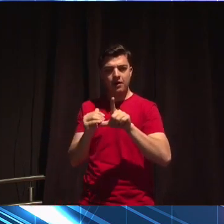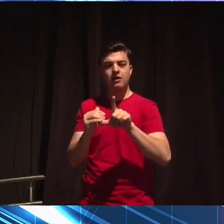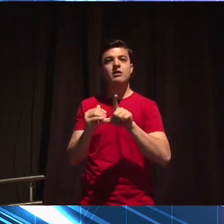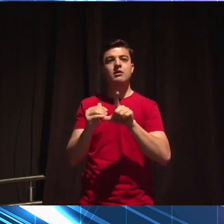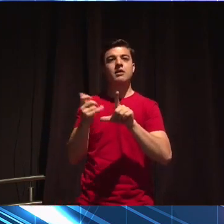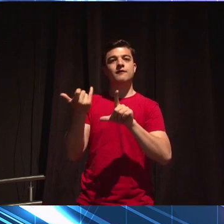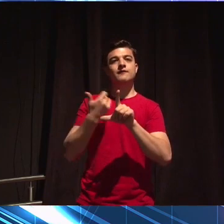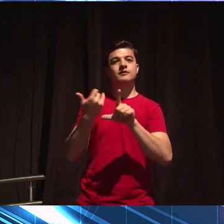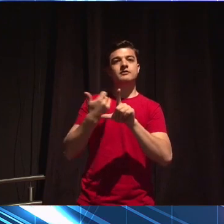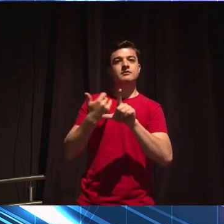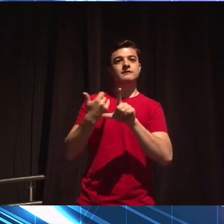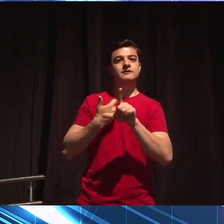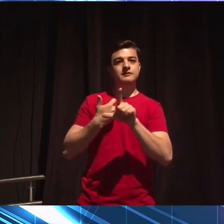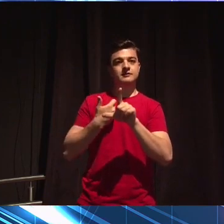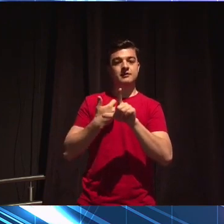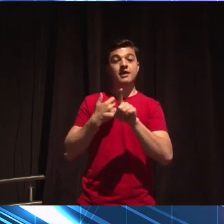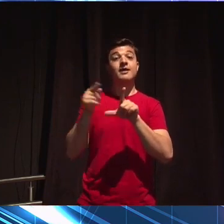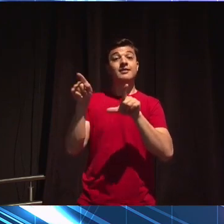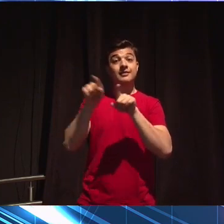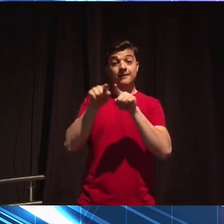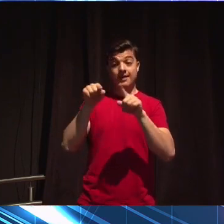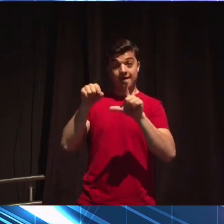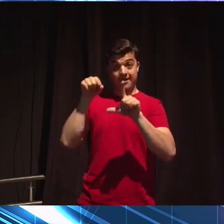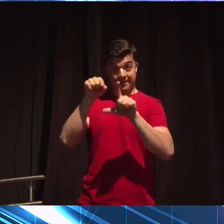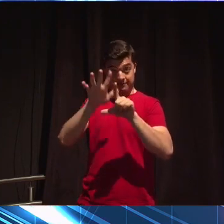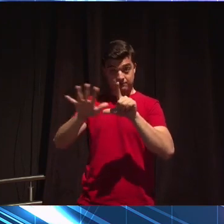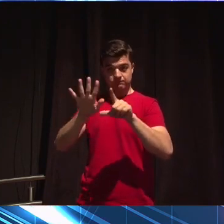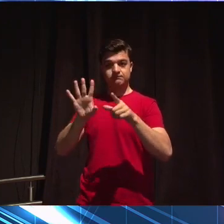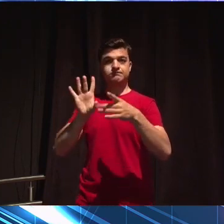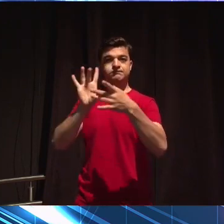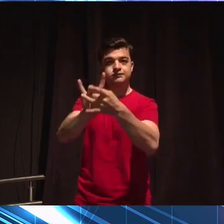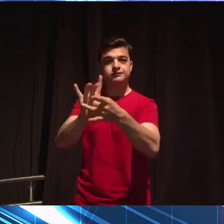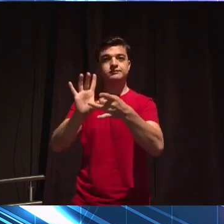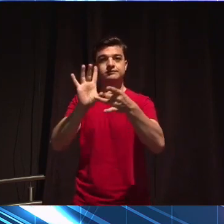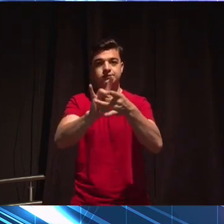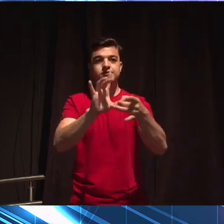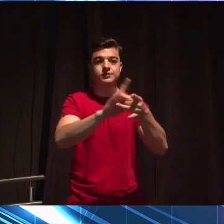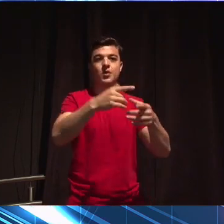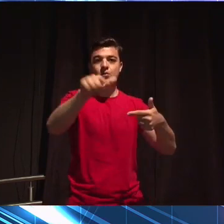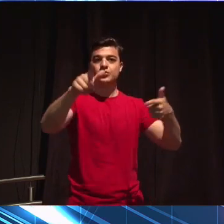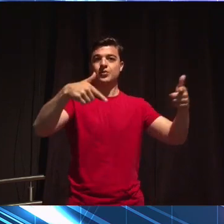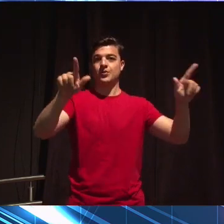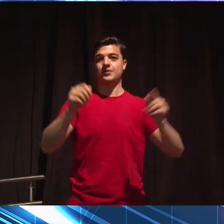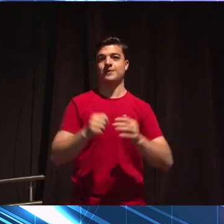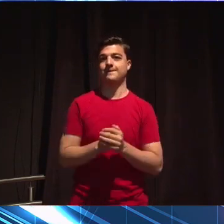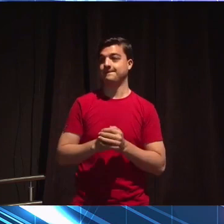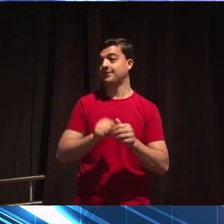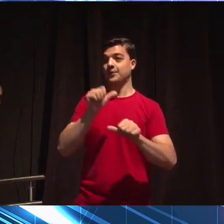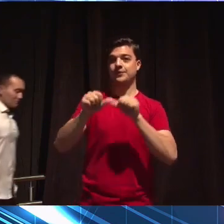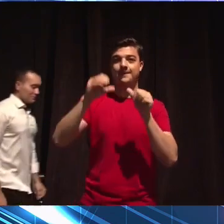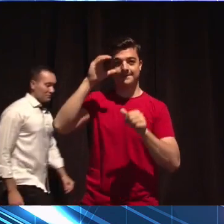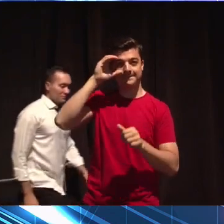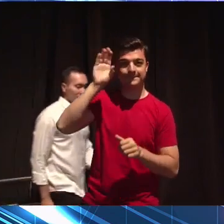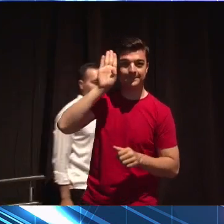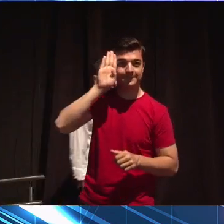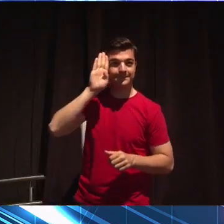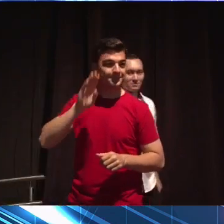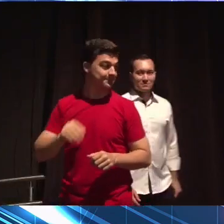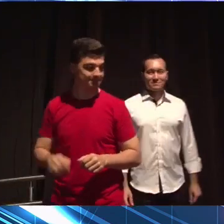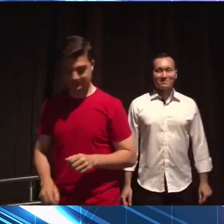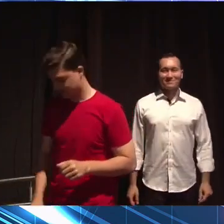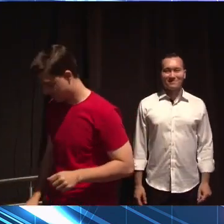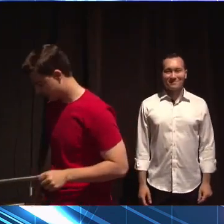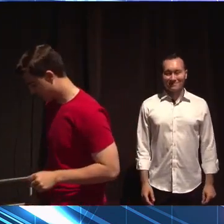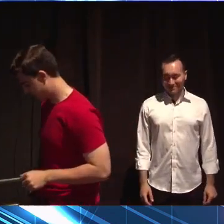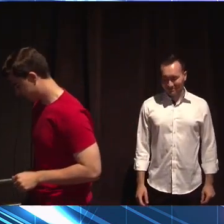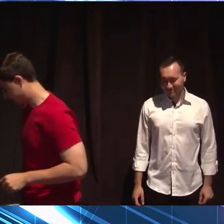influenciar o comportamento dos outros dispositivos. Então, produtos inteligentes e conectados, aparecendo dentro da indústria do agro, estão fazendo uma